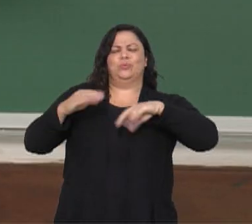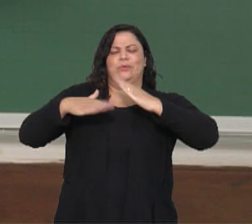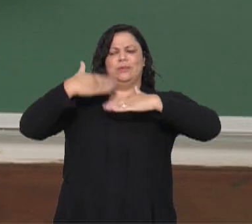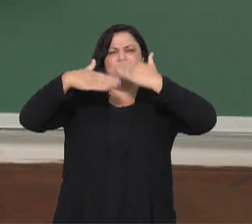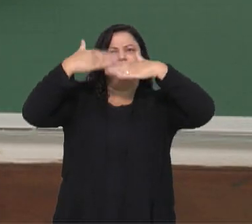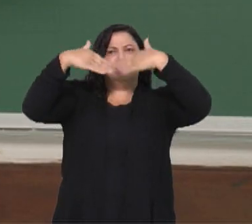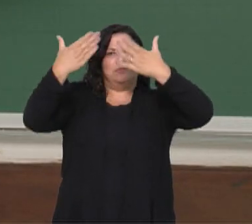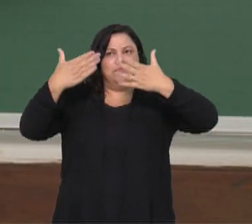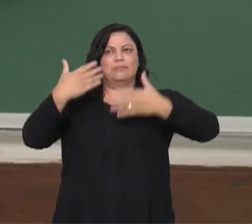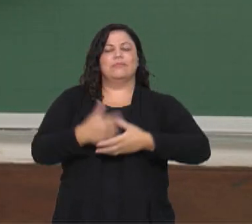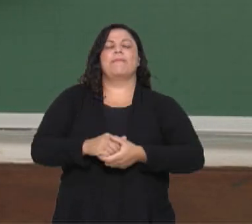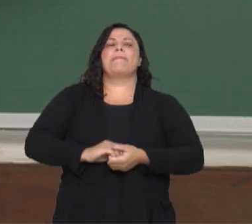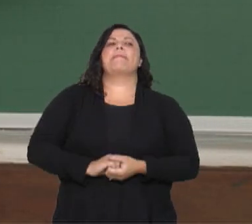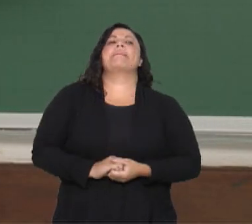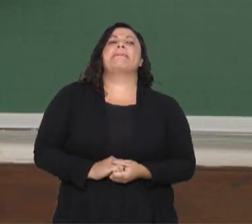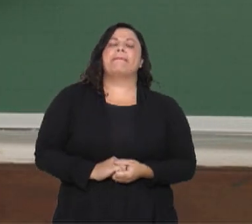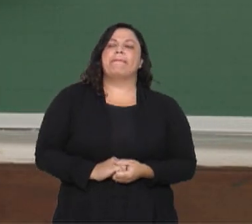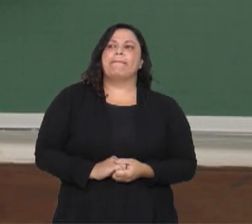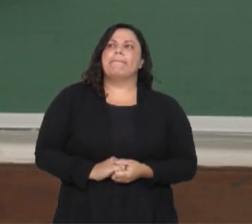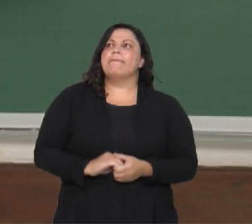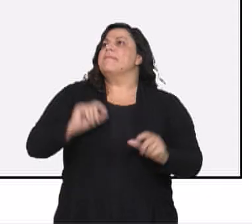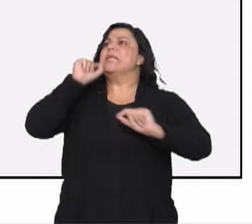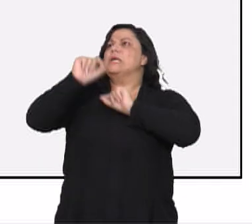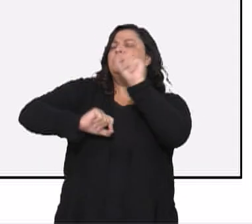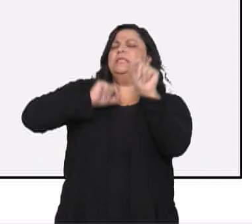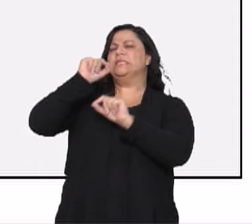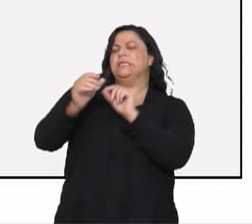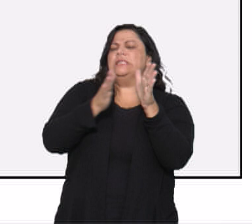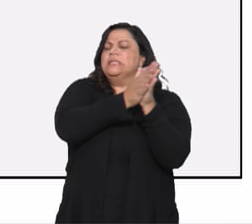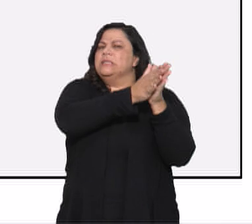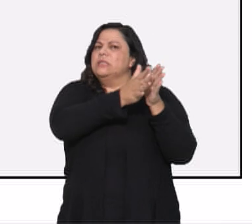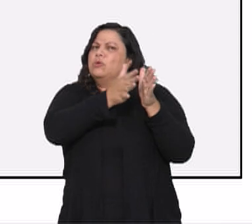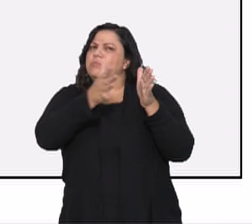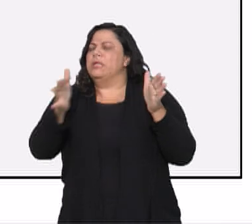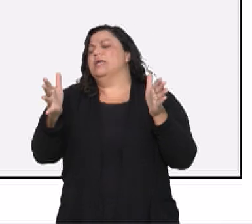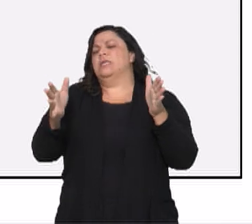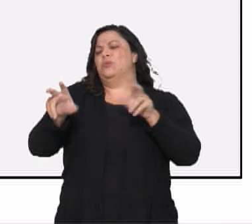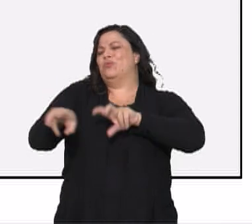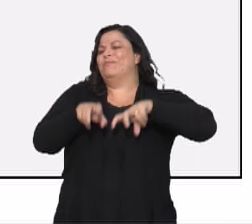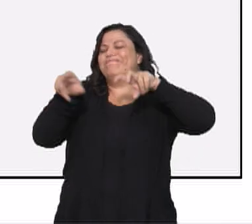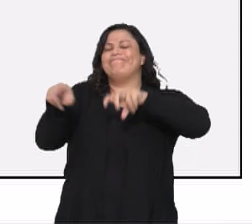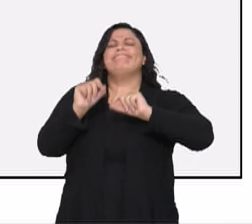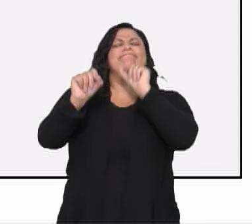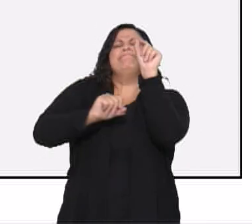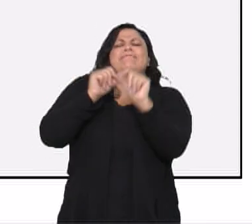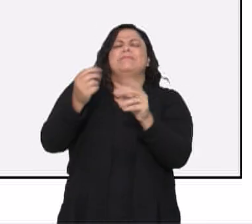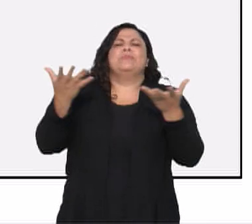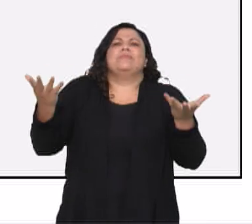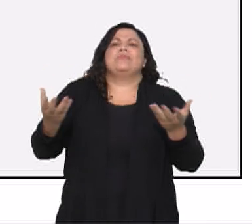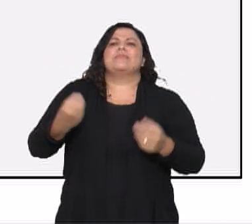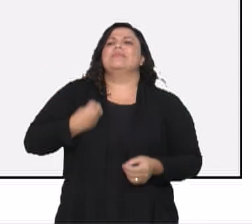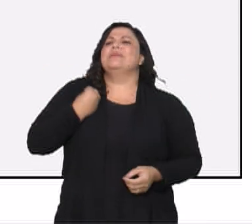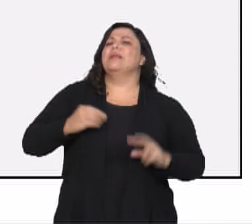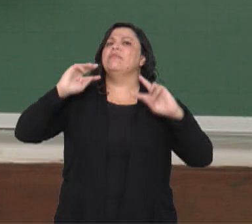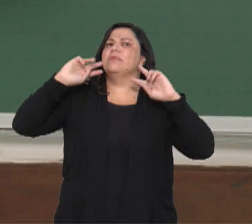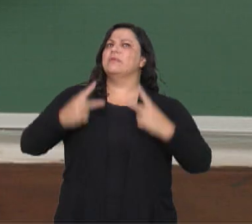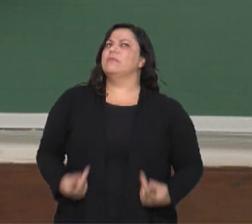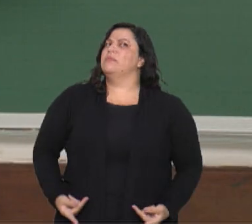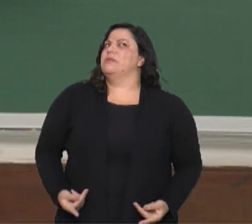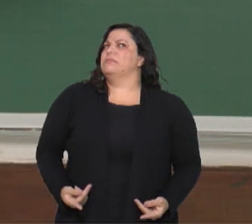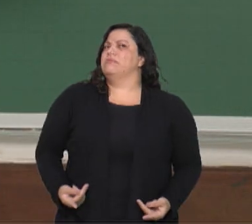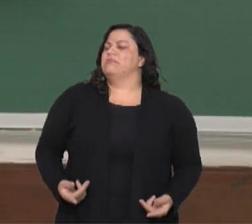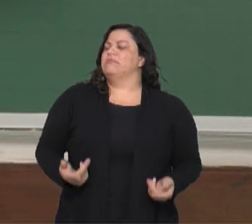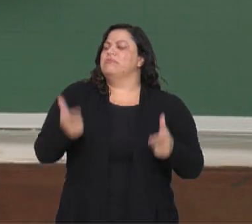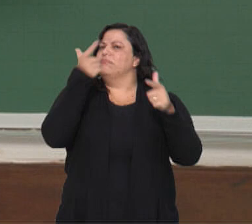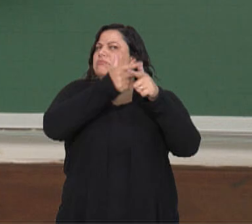hoje. O que é o período neolítico? Como era a vida do homem nesse período? Eu trago para vocês essa problemática,